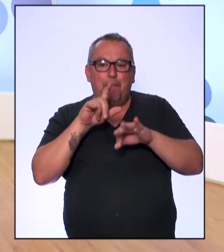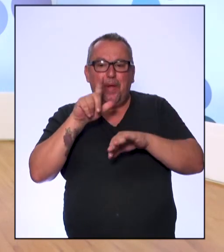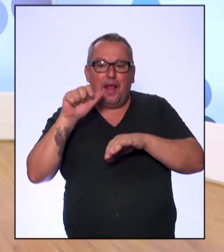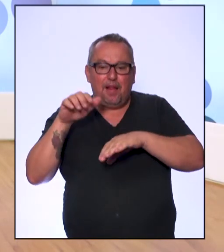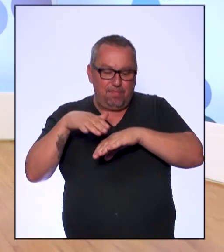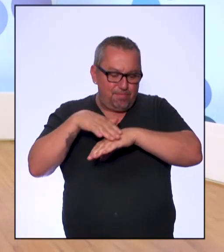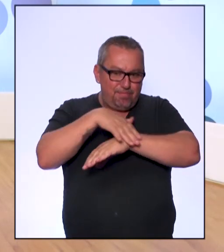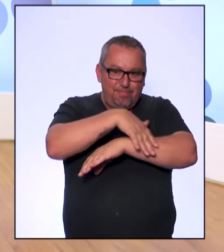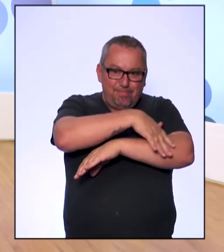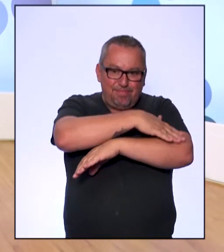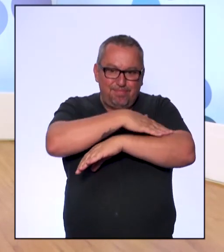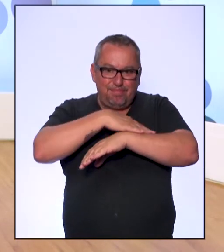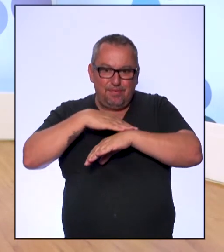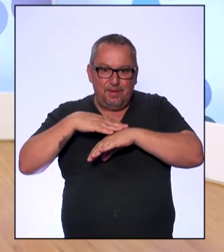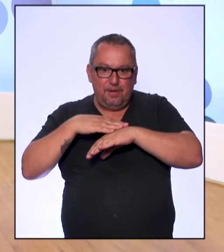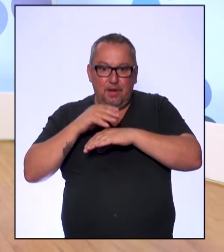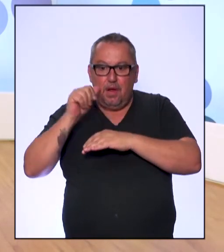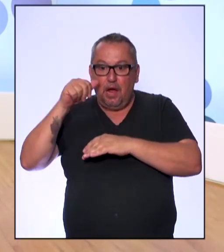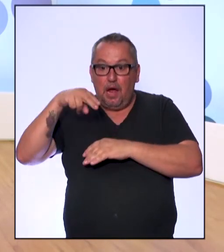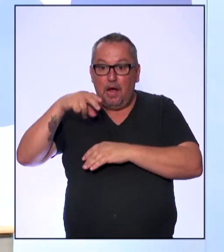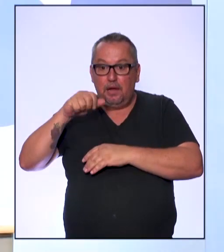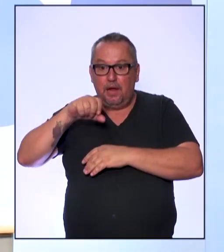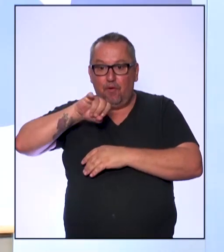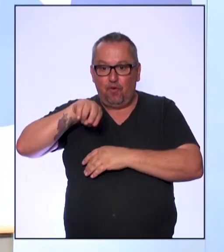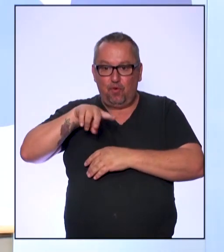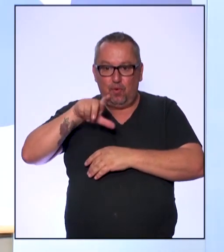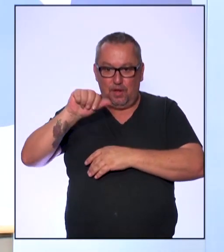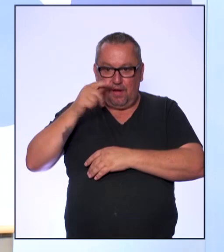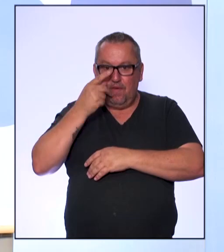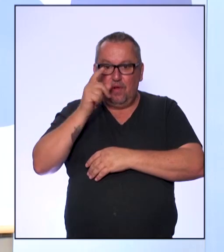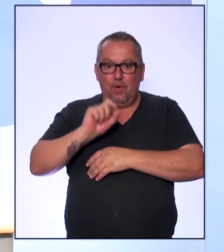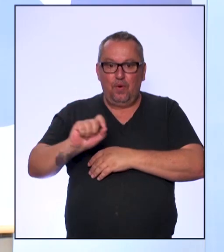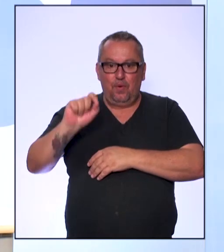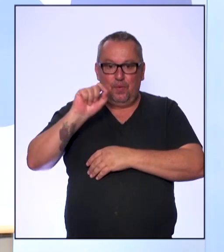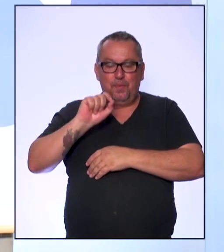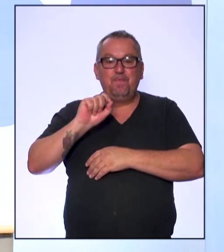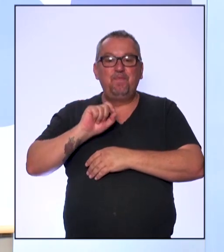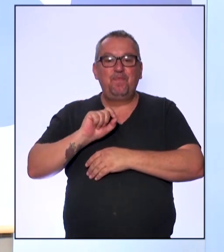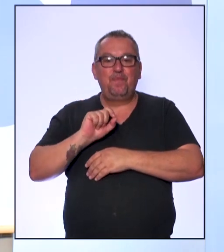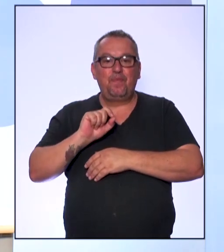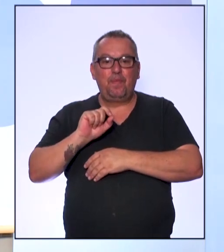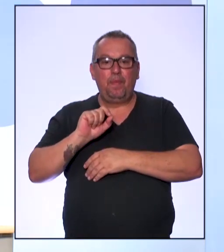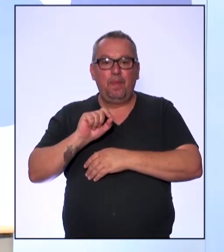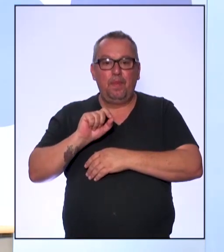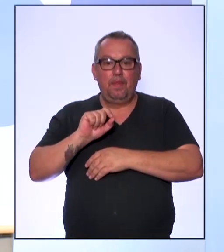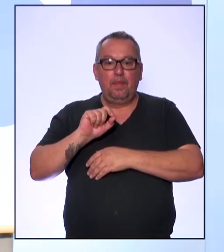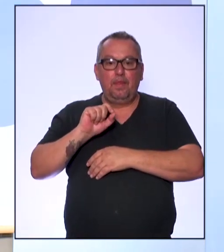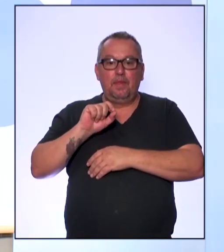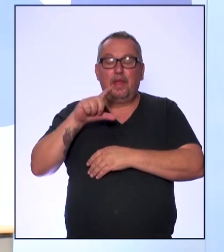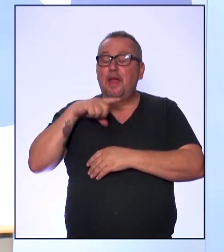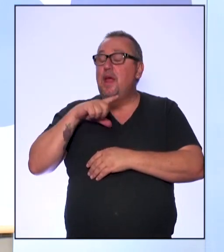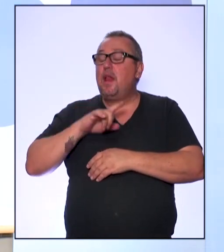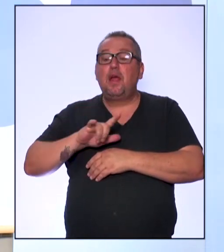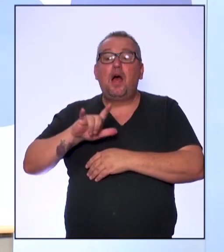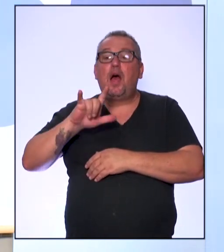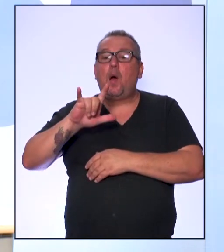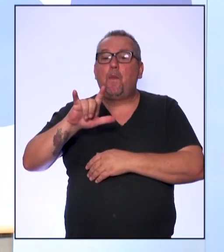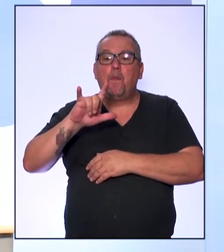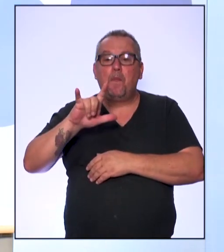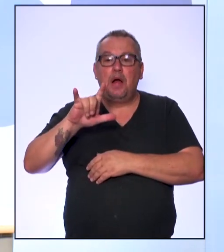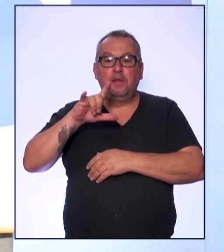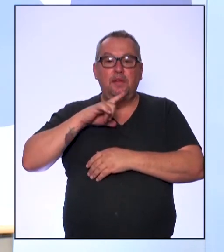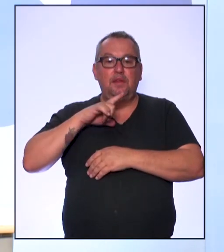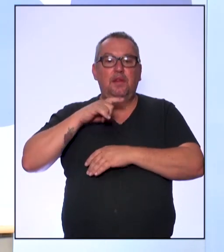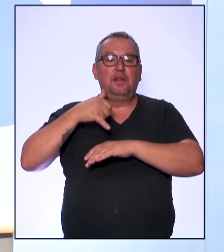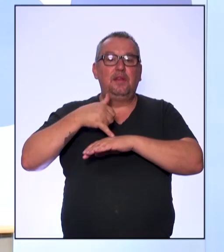todo um cuidado. A Ana Júlia, professora, ela comentou aqui no nosso chat. Ele ama ser tatuador.